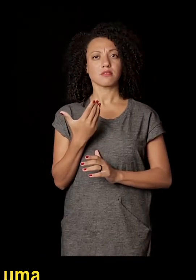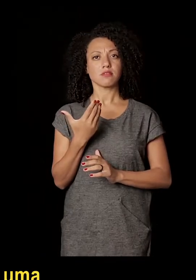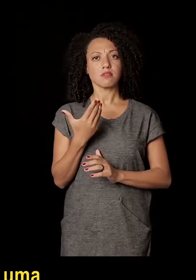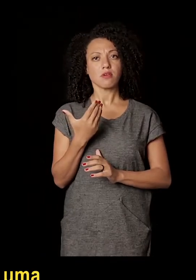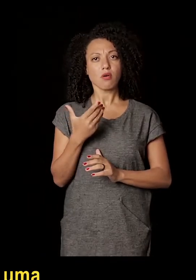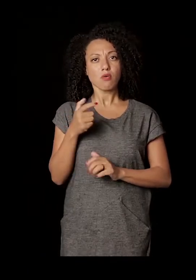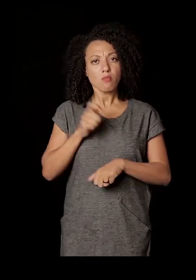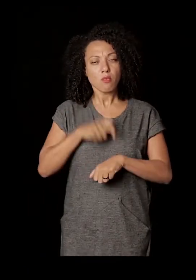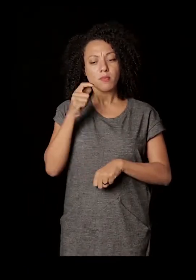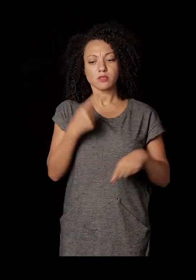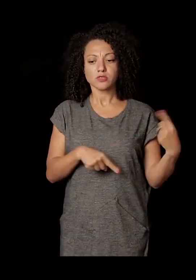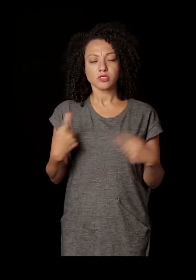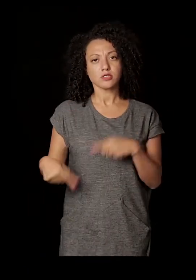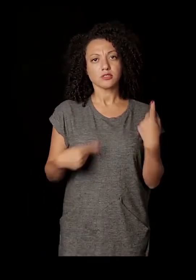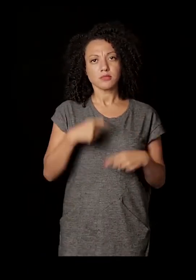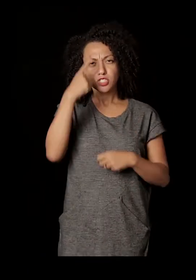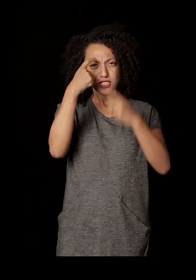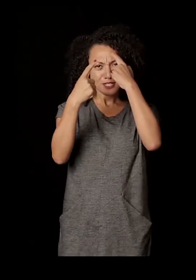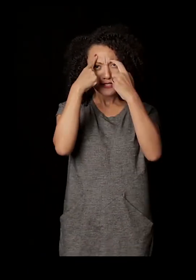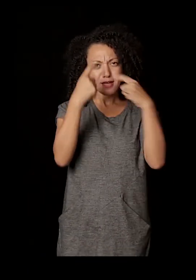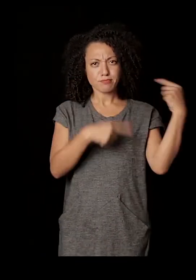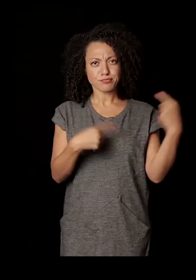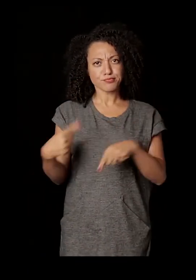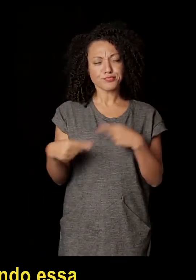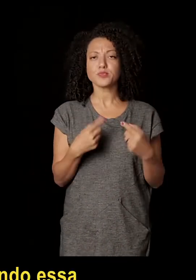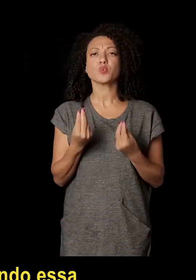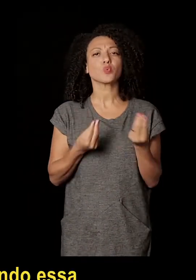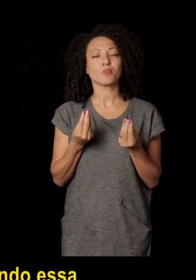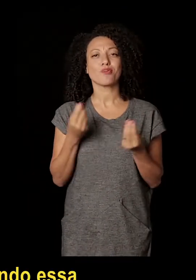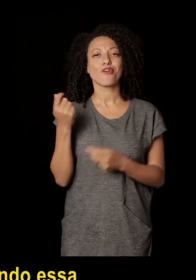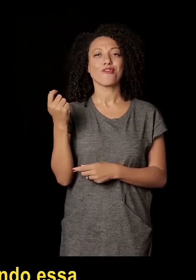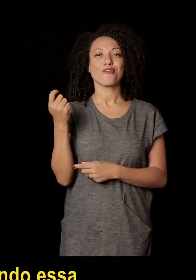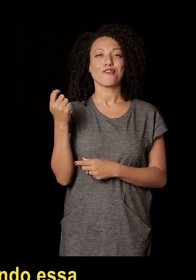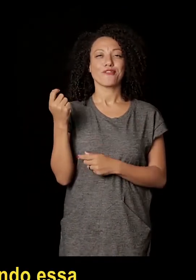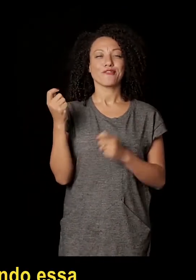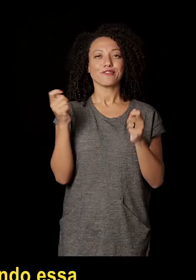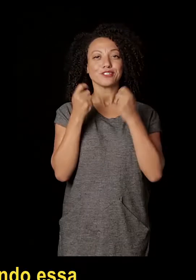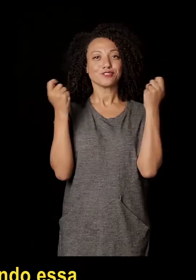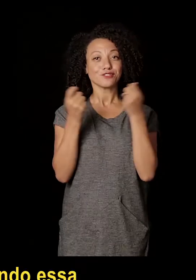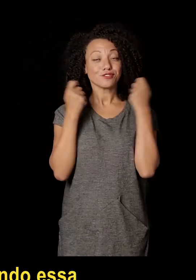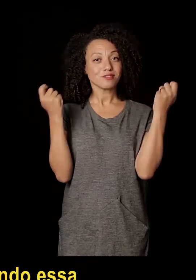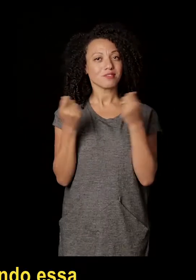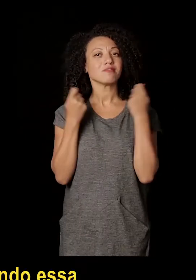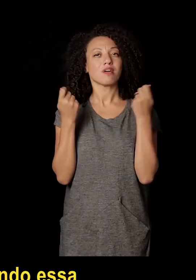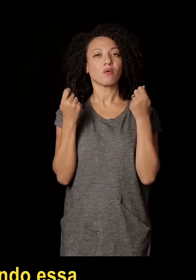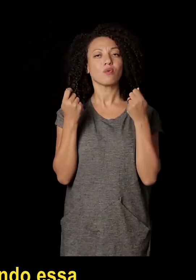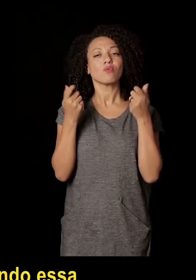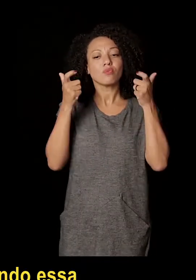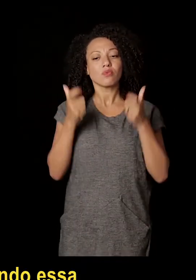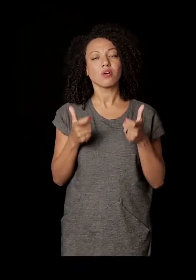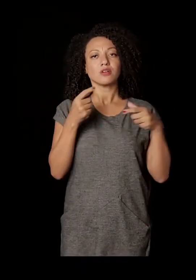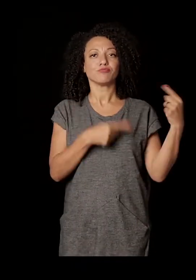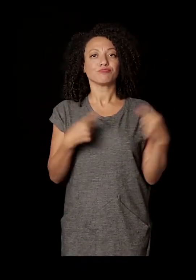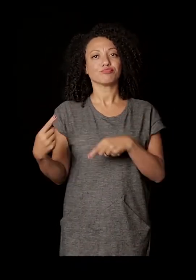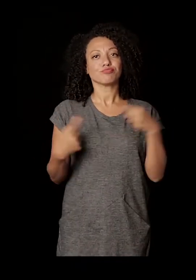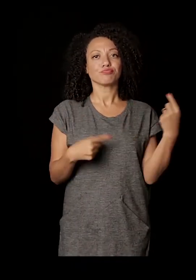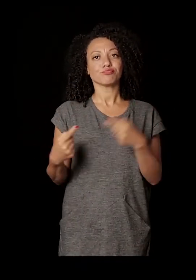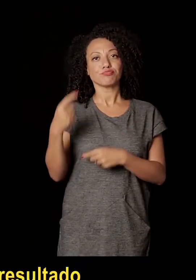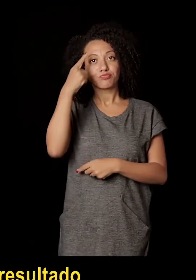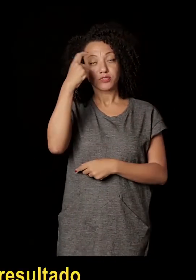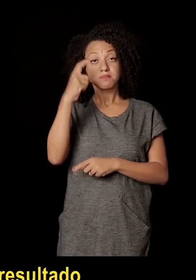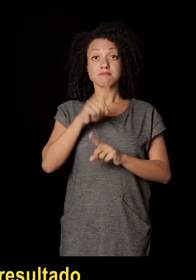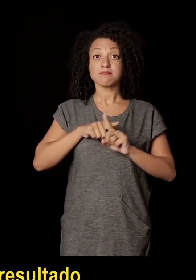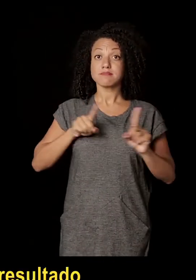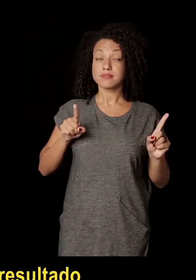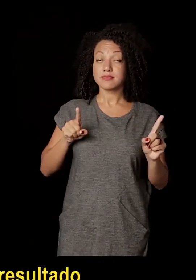debate de ideias, né? Através dos festivais. Os festivais acabaram se tornando essa plataforma do debate das ideias.